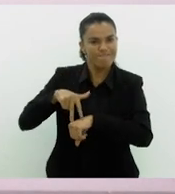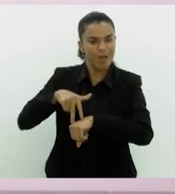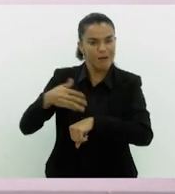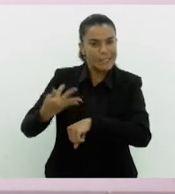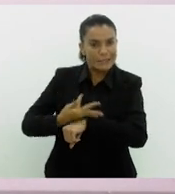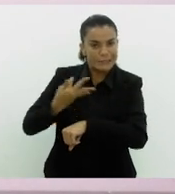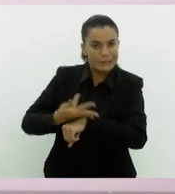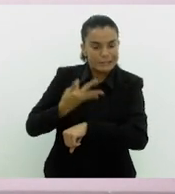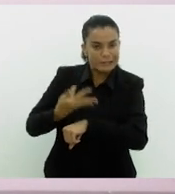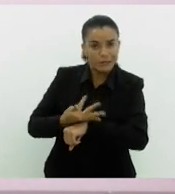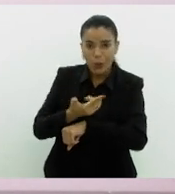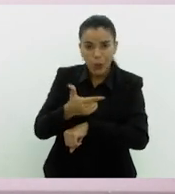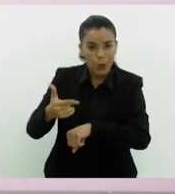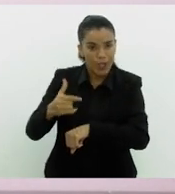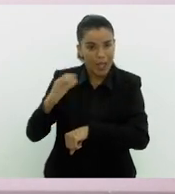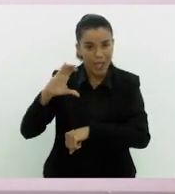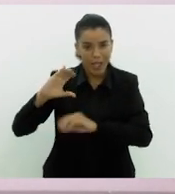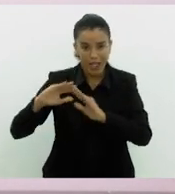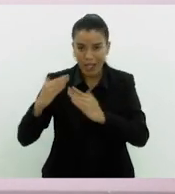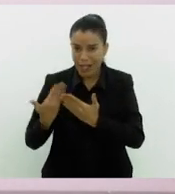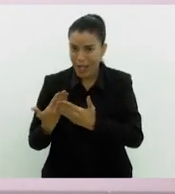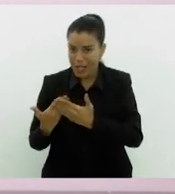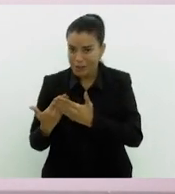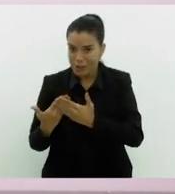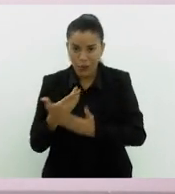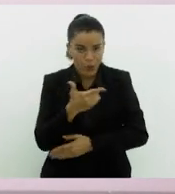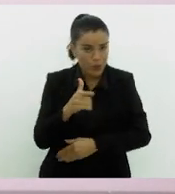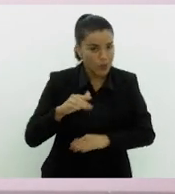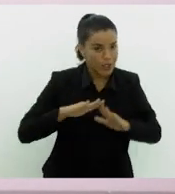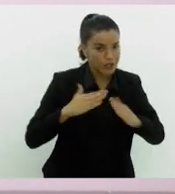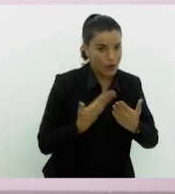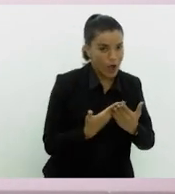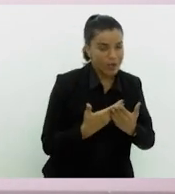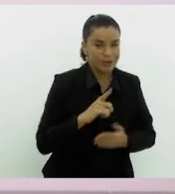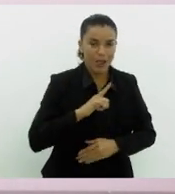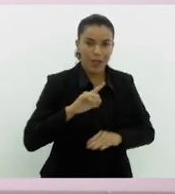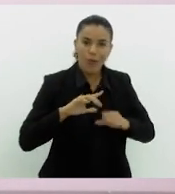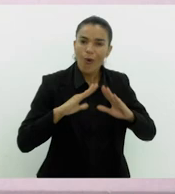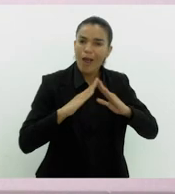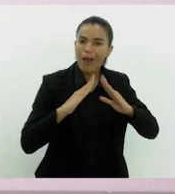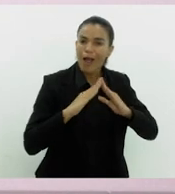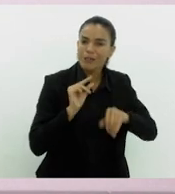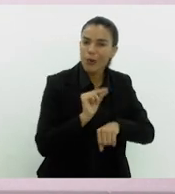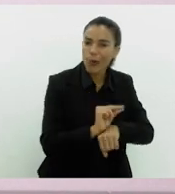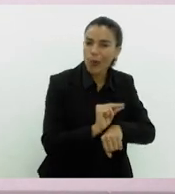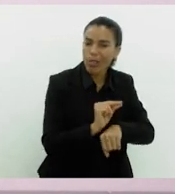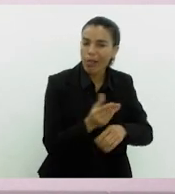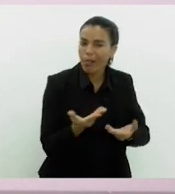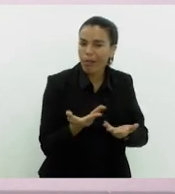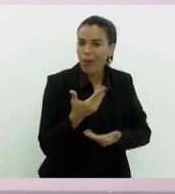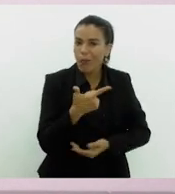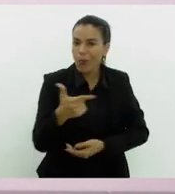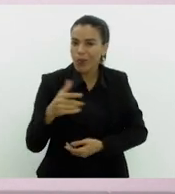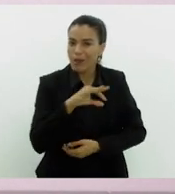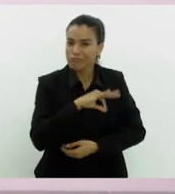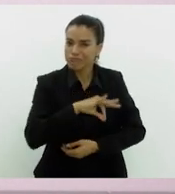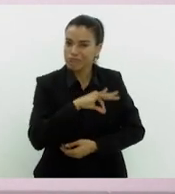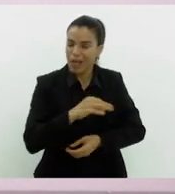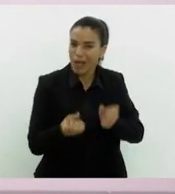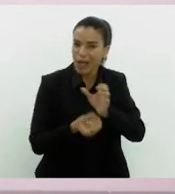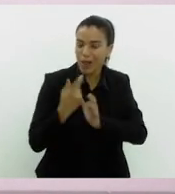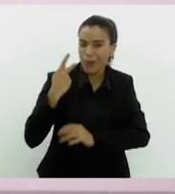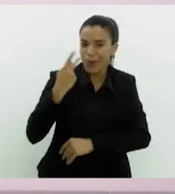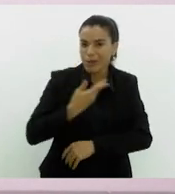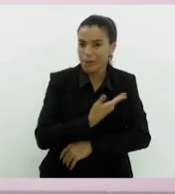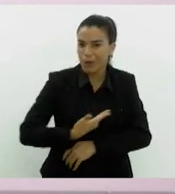trabalho. Se não tem creche e tem a casa cuidado, se não tem escola e tem a casa cuidado, como é que essas lideranças não estão sendo remuneradas se elas estão elaborando políticas públicas